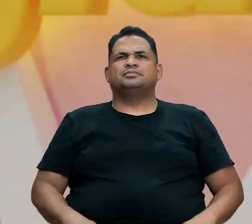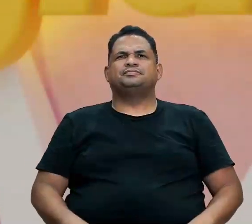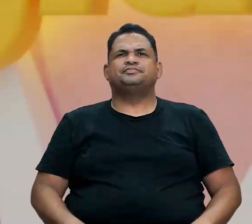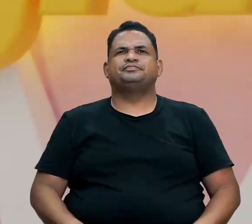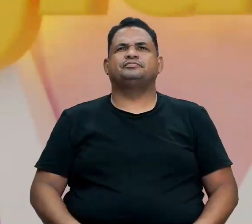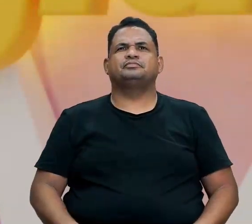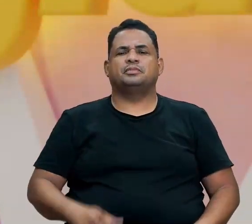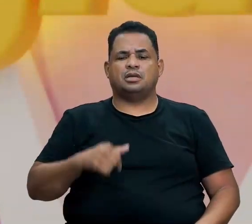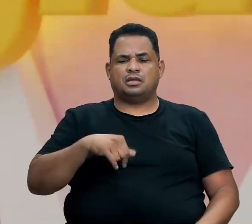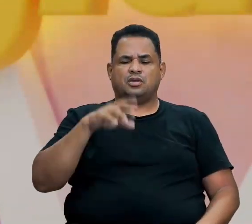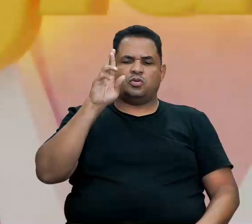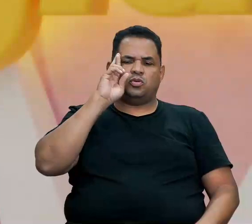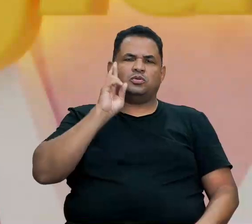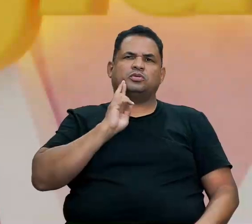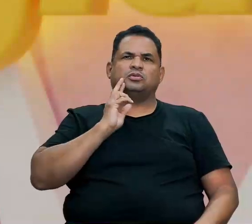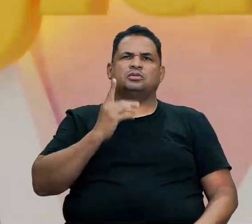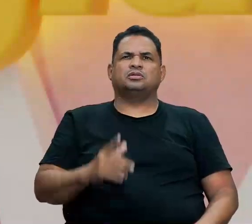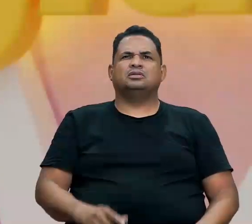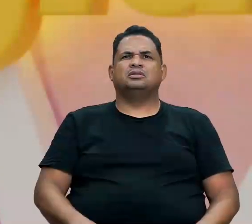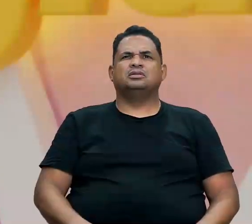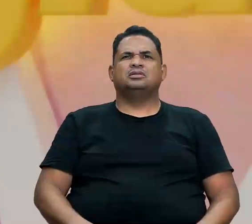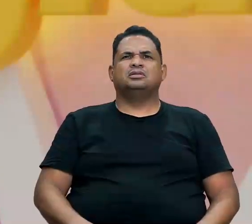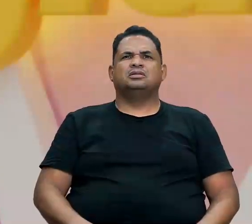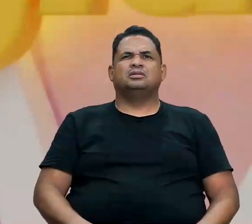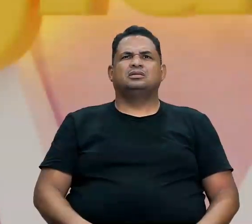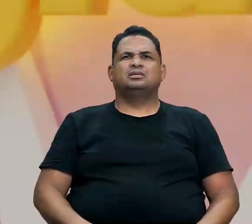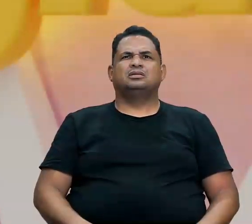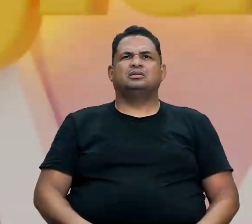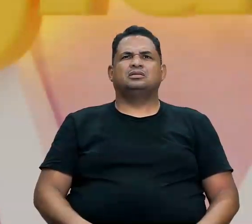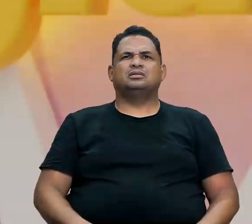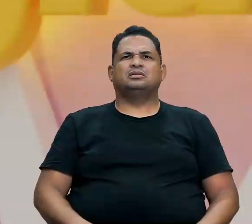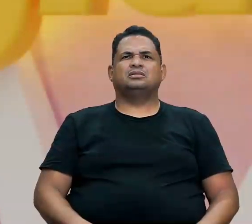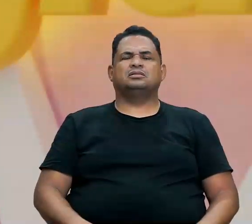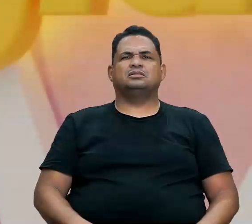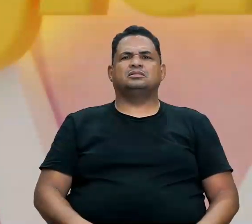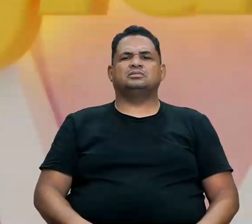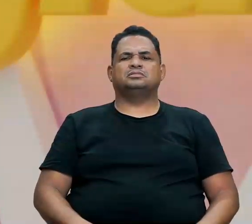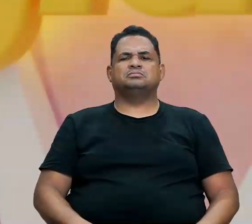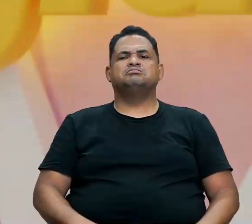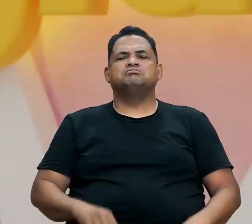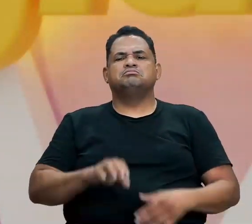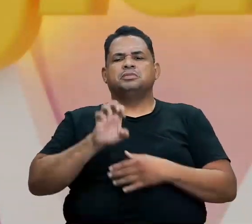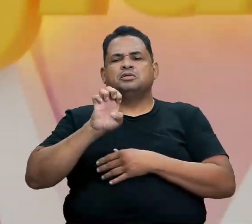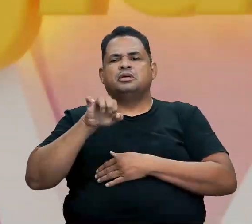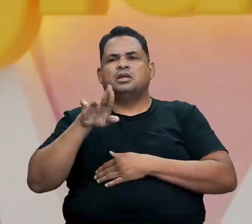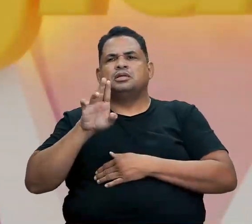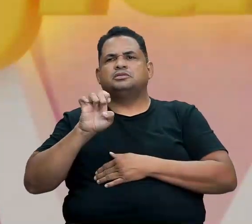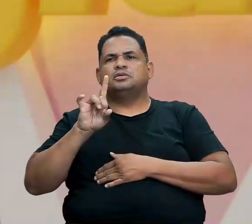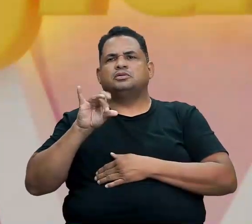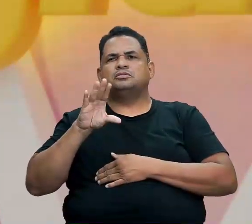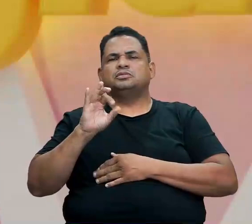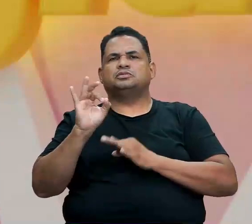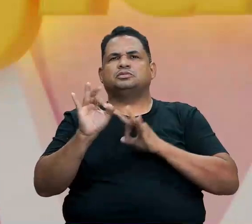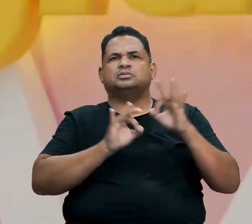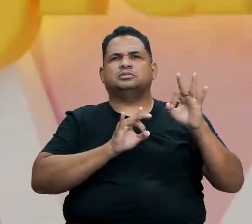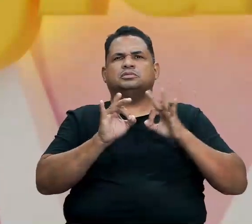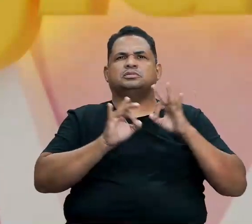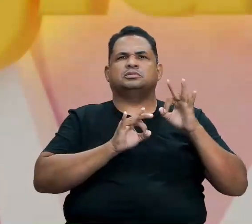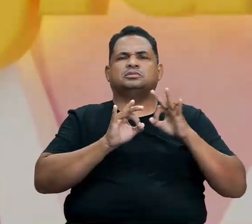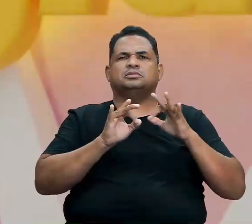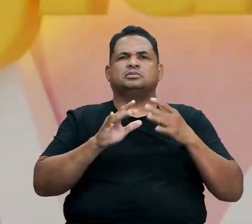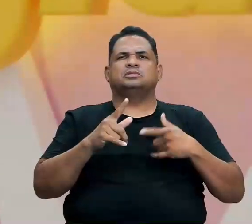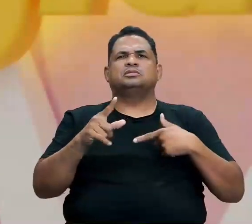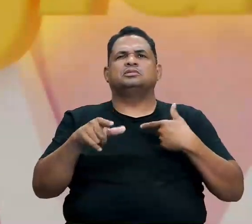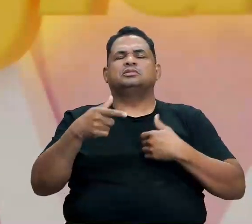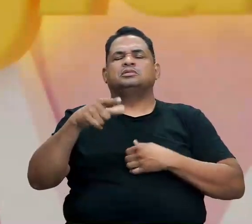aqui. Então, são estereótipos criados. Isso aí é um pequenininho, tem